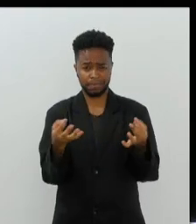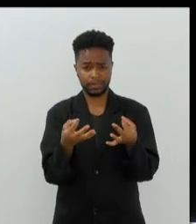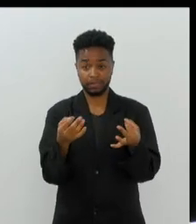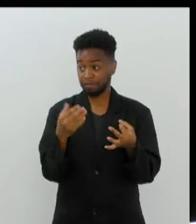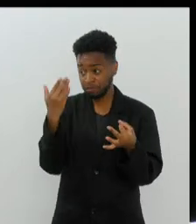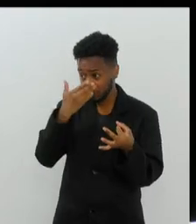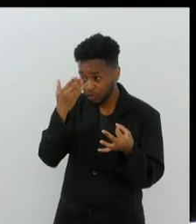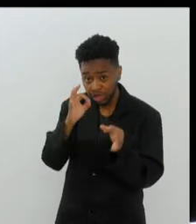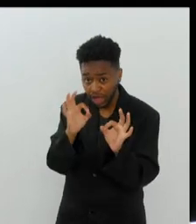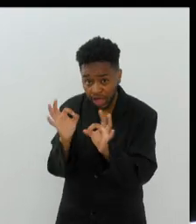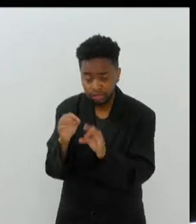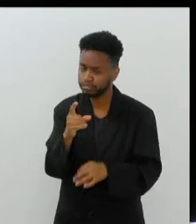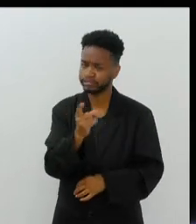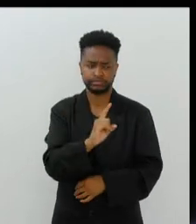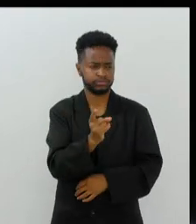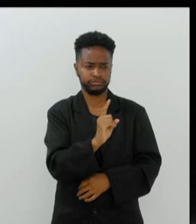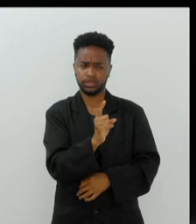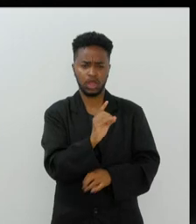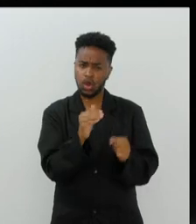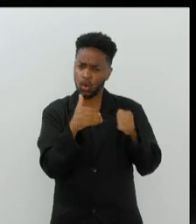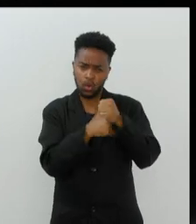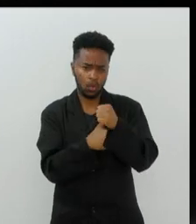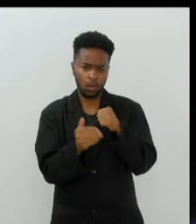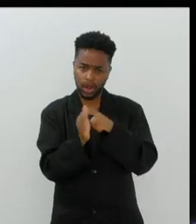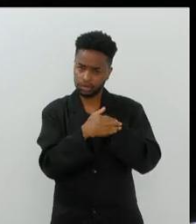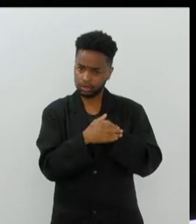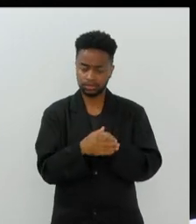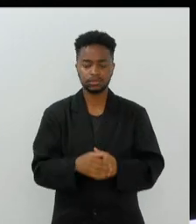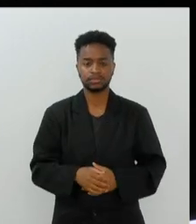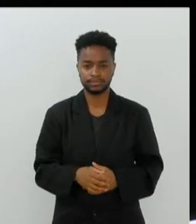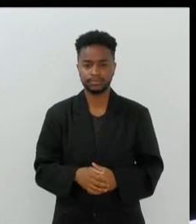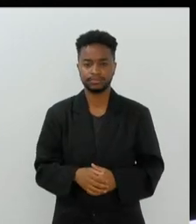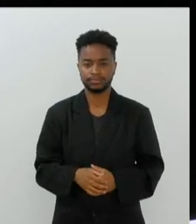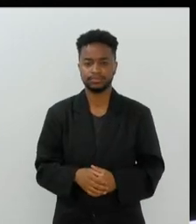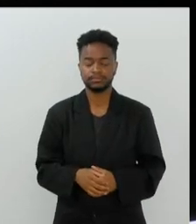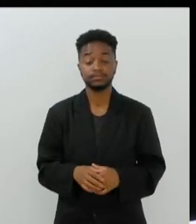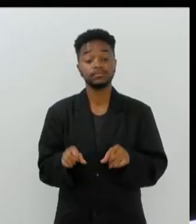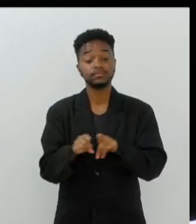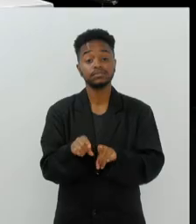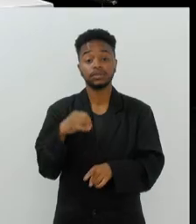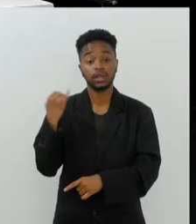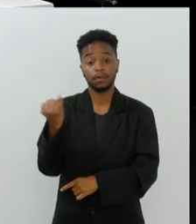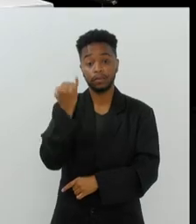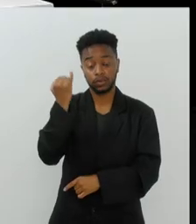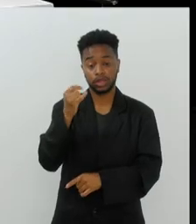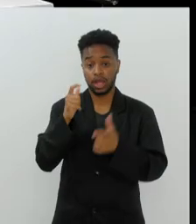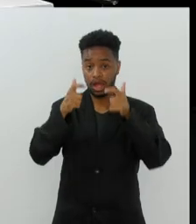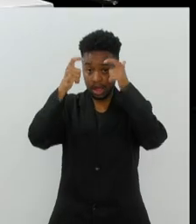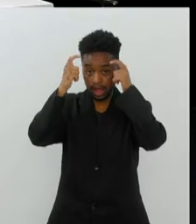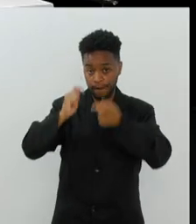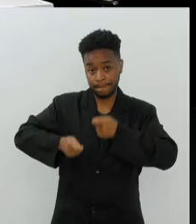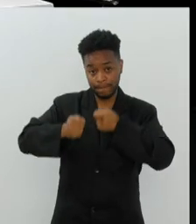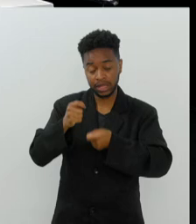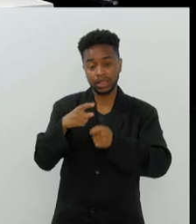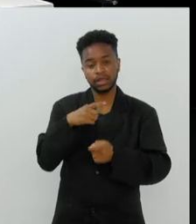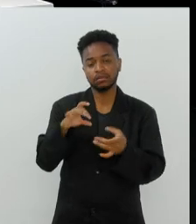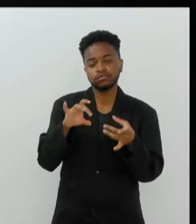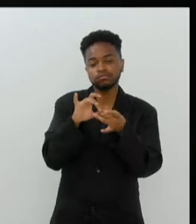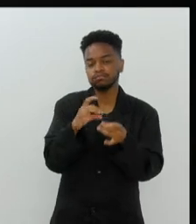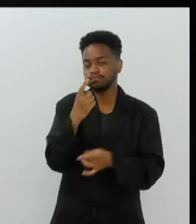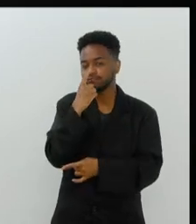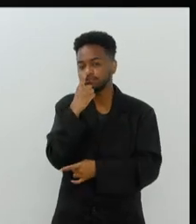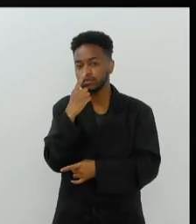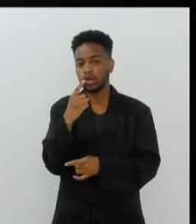porque olha... E ninguém viu, né? Não. Tá lá 7 chaves, guardadíssimo. E é importante que a rainha de bateria